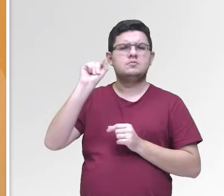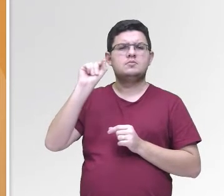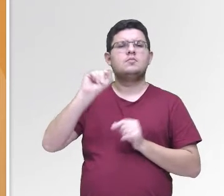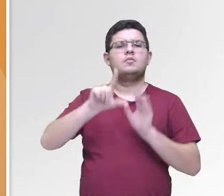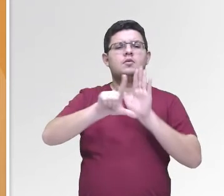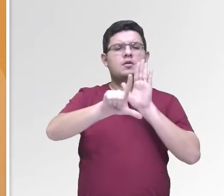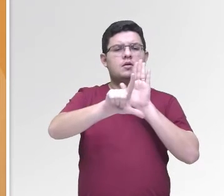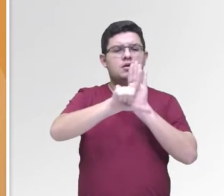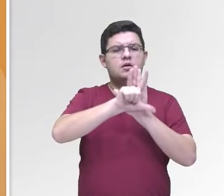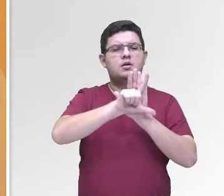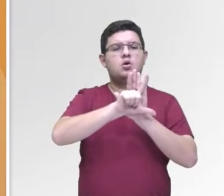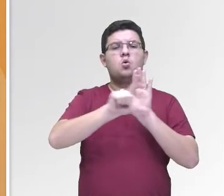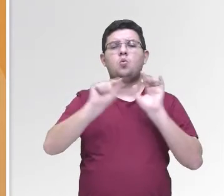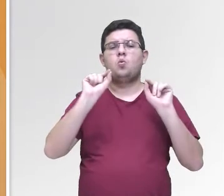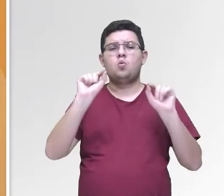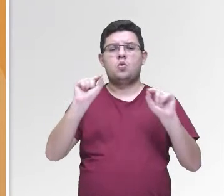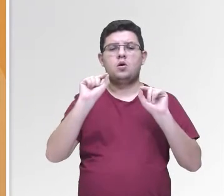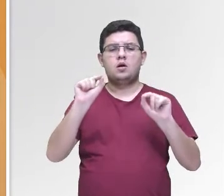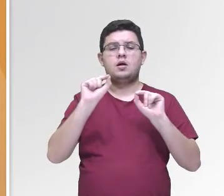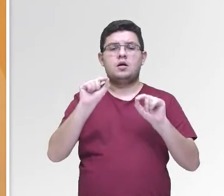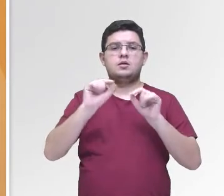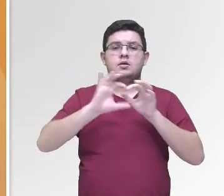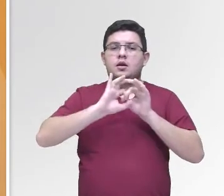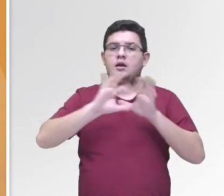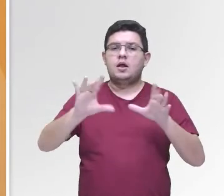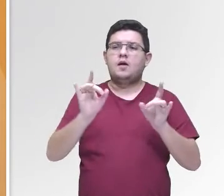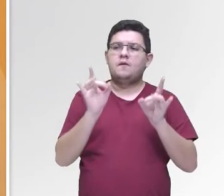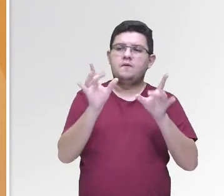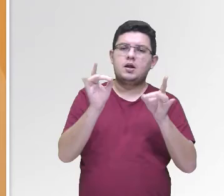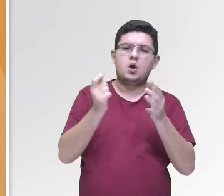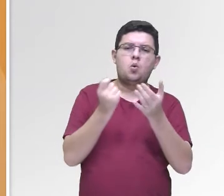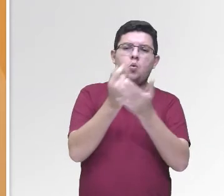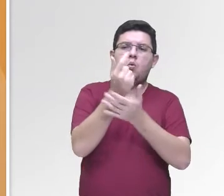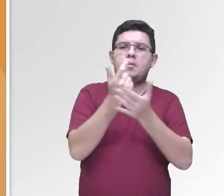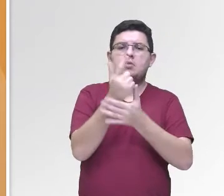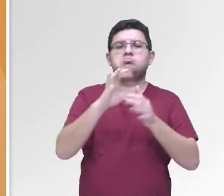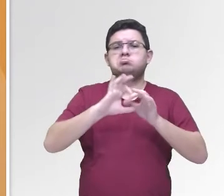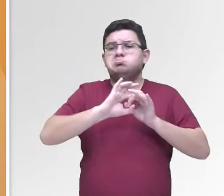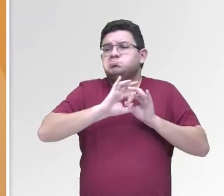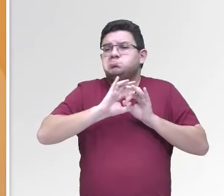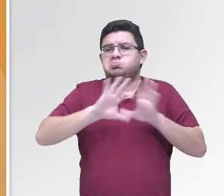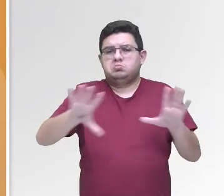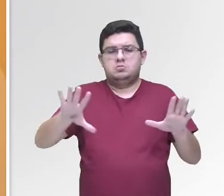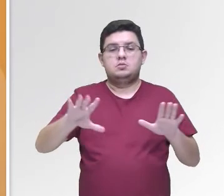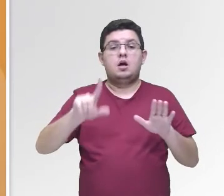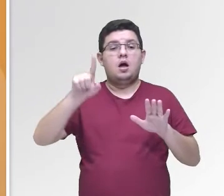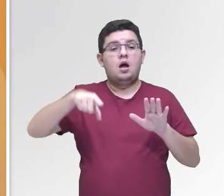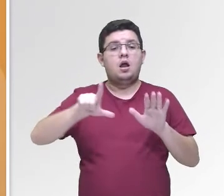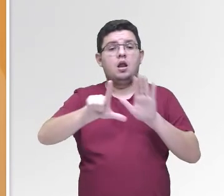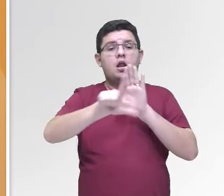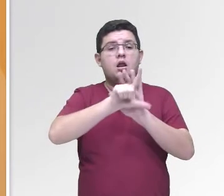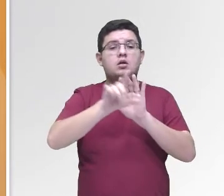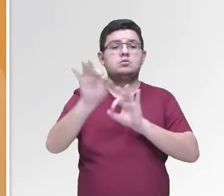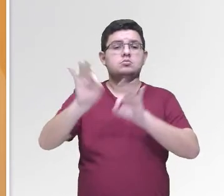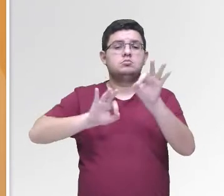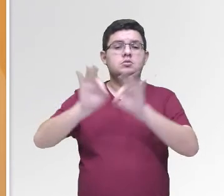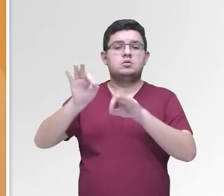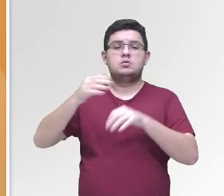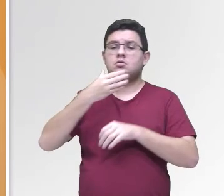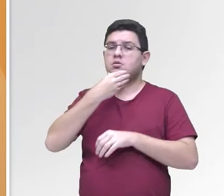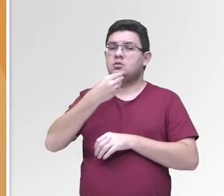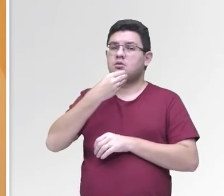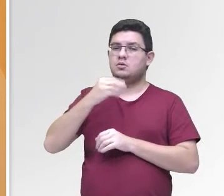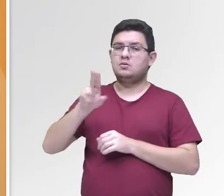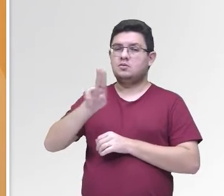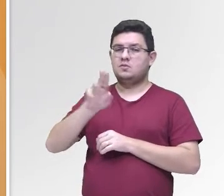lei, né, da livre concorrência. Foi uma lei elaborada ali por Adam Smith, como vocês observam